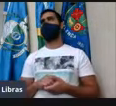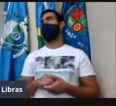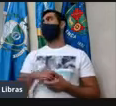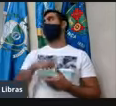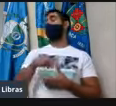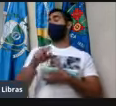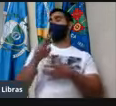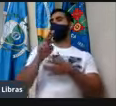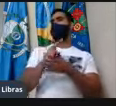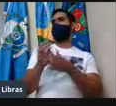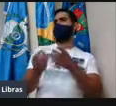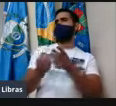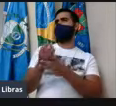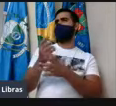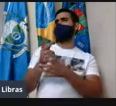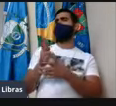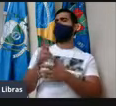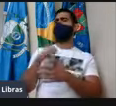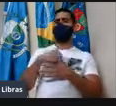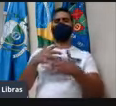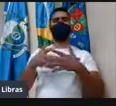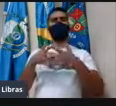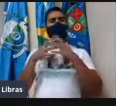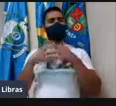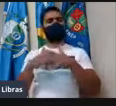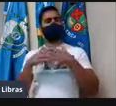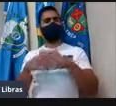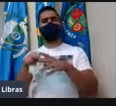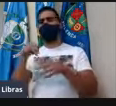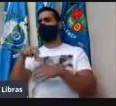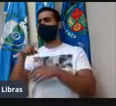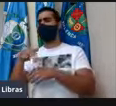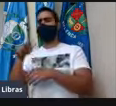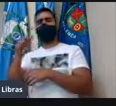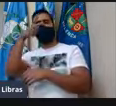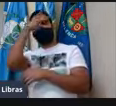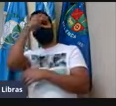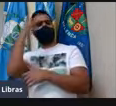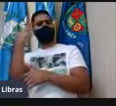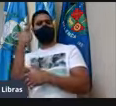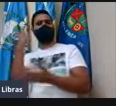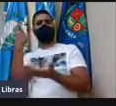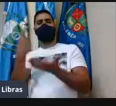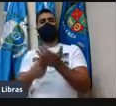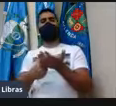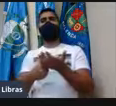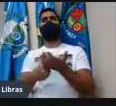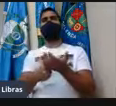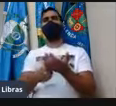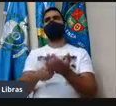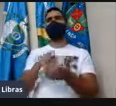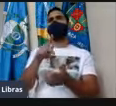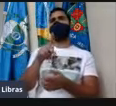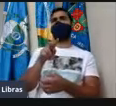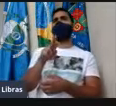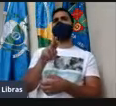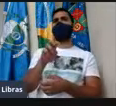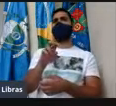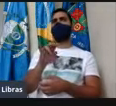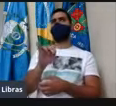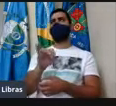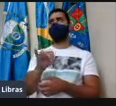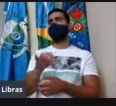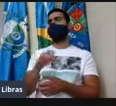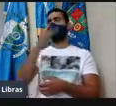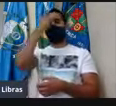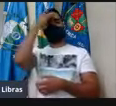nossa cidade, sempre foi uma grande bagunça. Nunca os prefeitos tiveram compromisso com o prévio. Nunca tiveram compromisso com os funcionários da